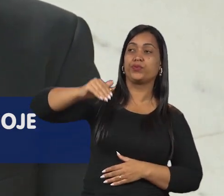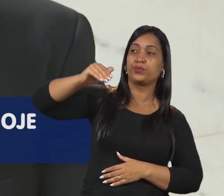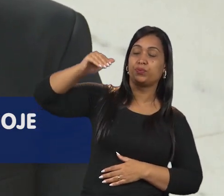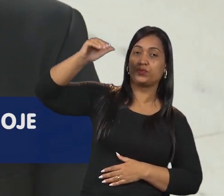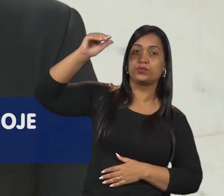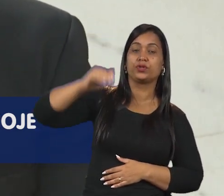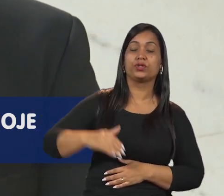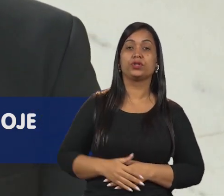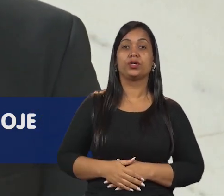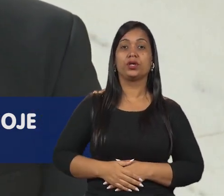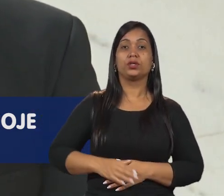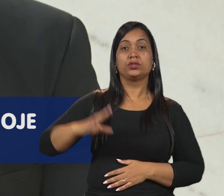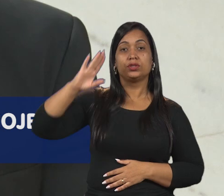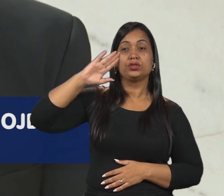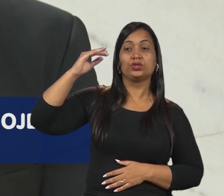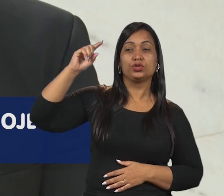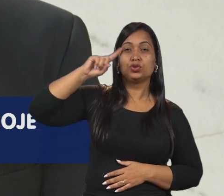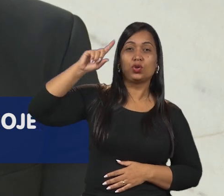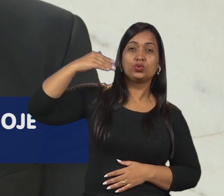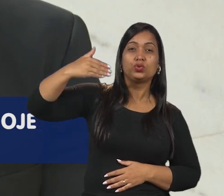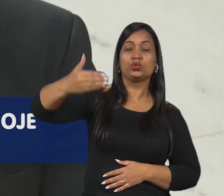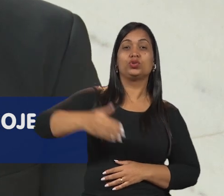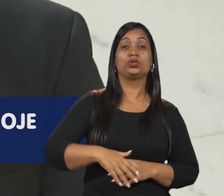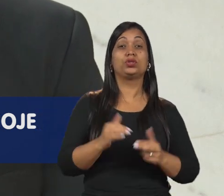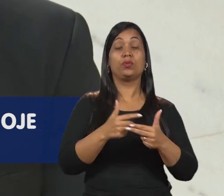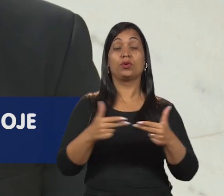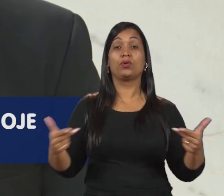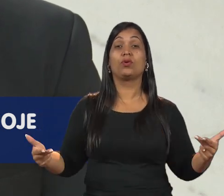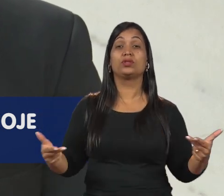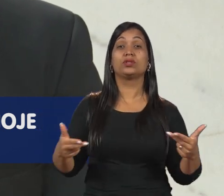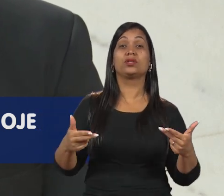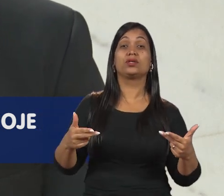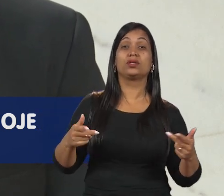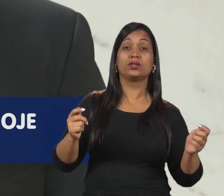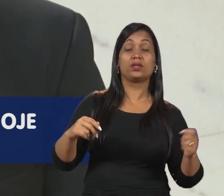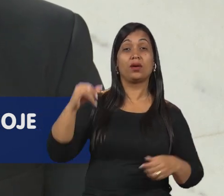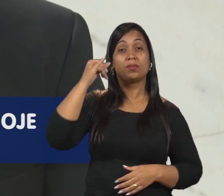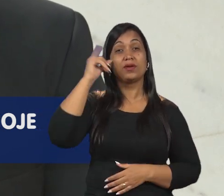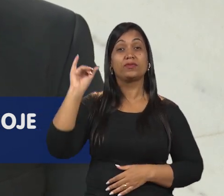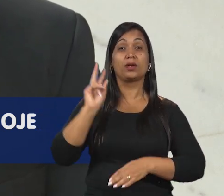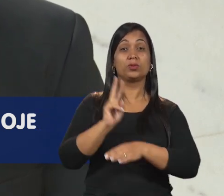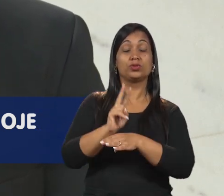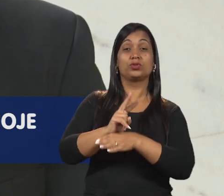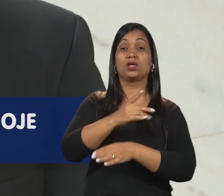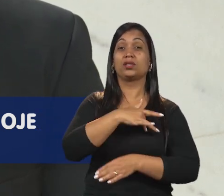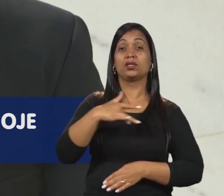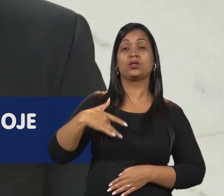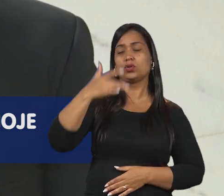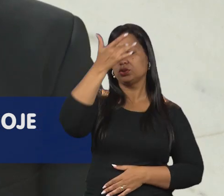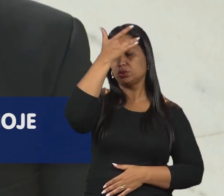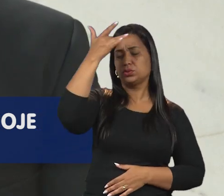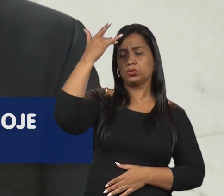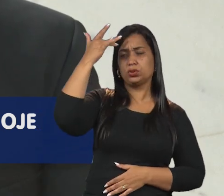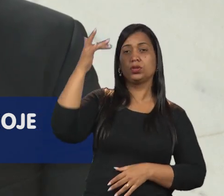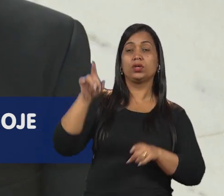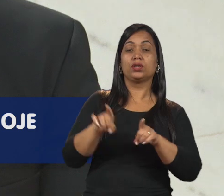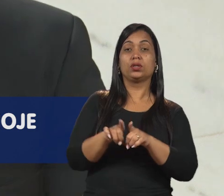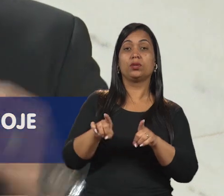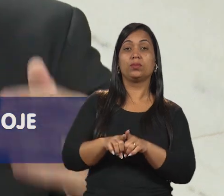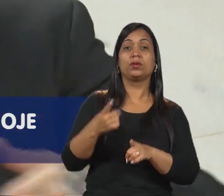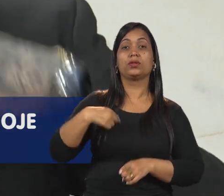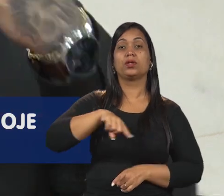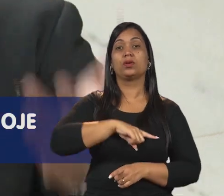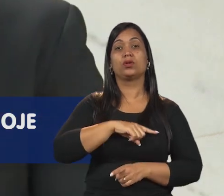uma maneira muito recorrente. Então, é algo que é vital para a gente cuidar da saúde mental e da saúde, propriamente, da